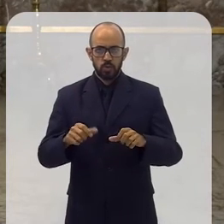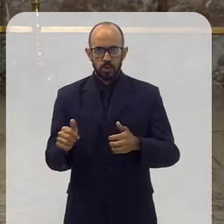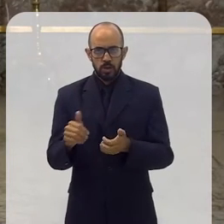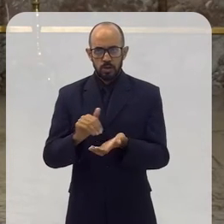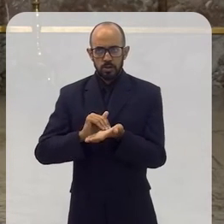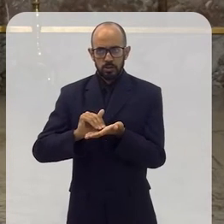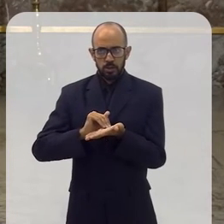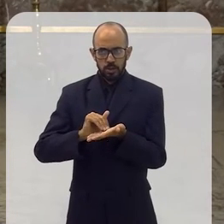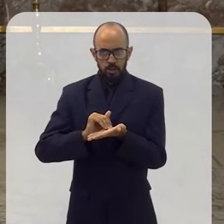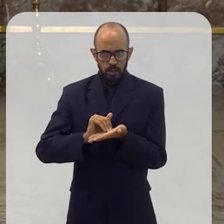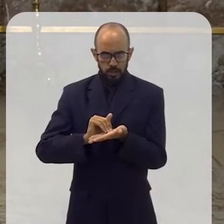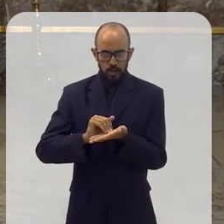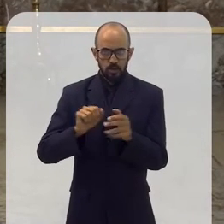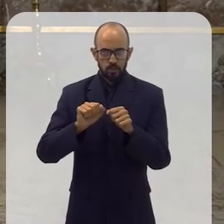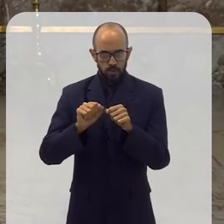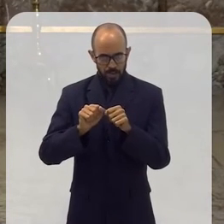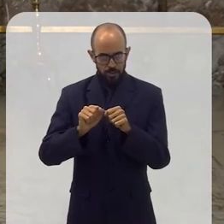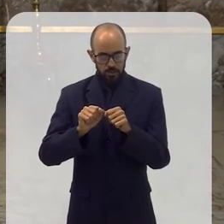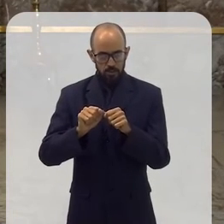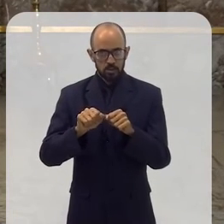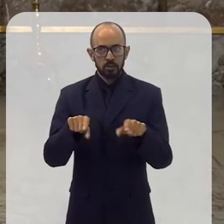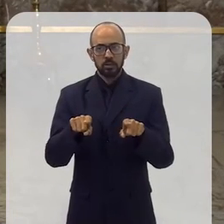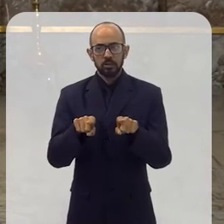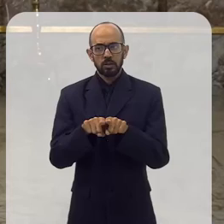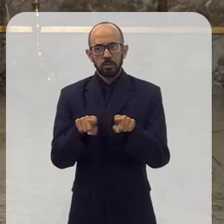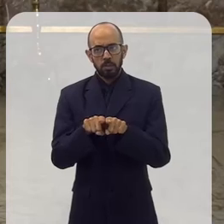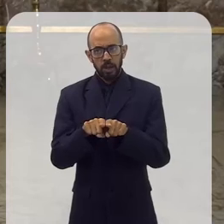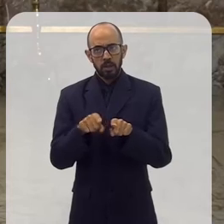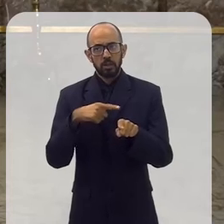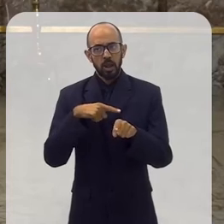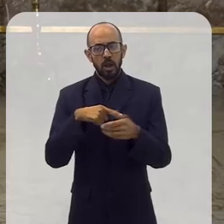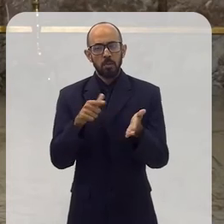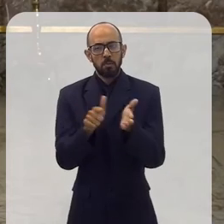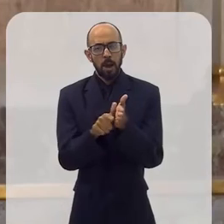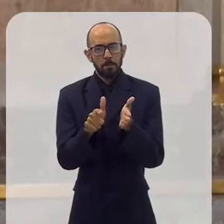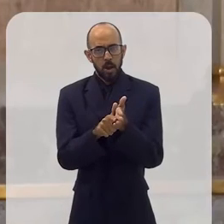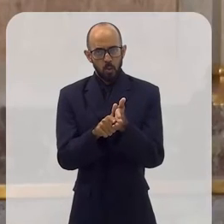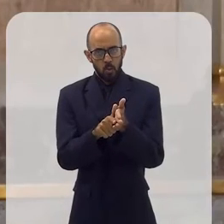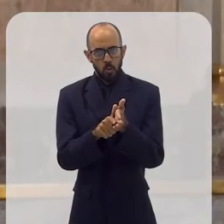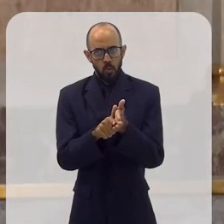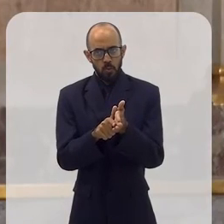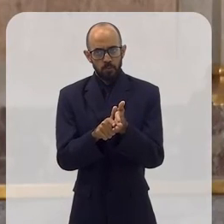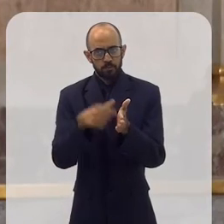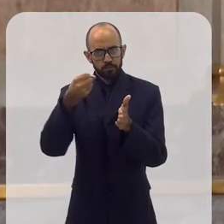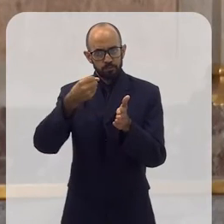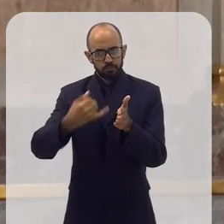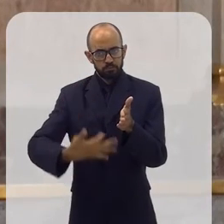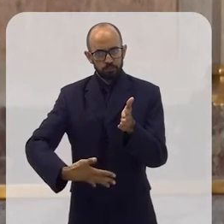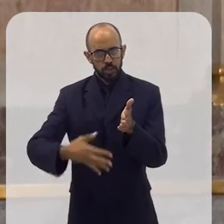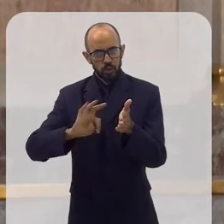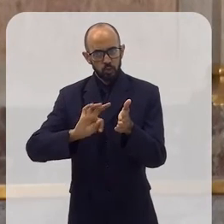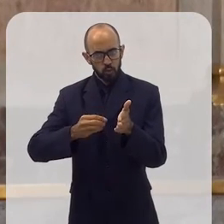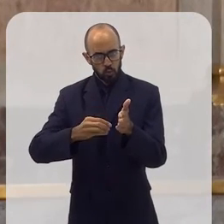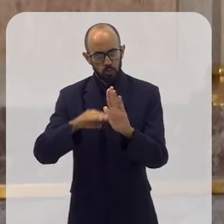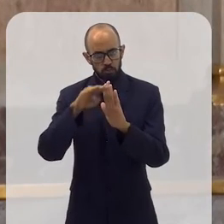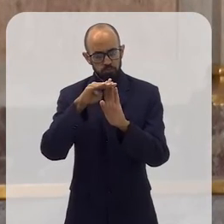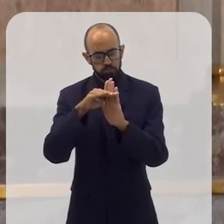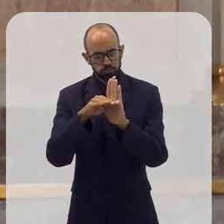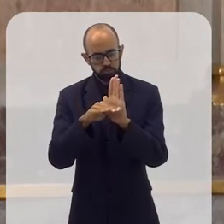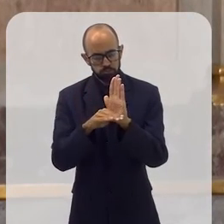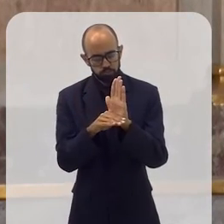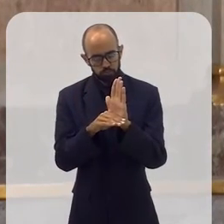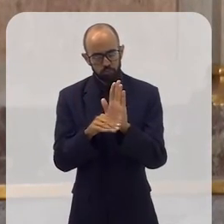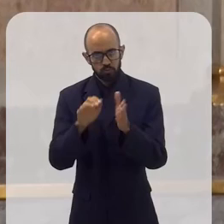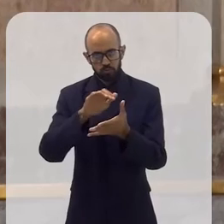a secretaria faz e tem um folheto que explica todos os